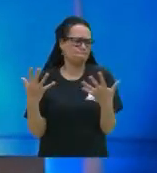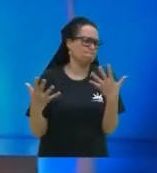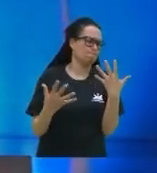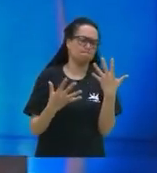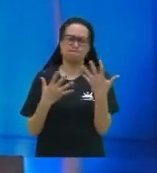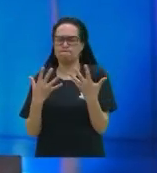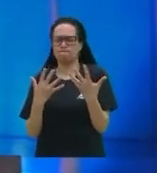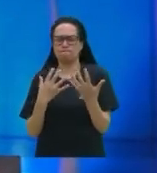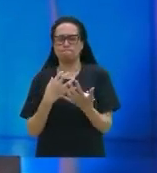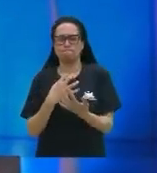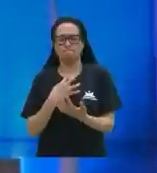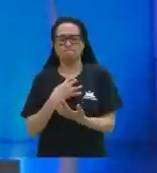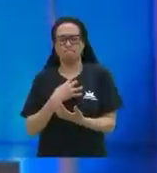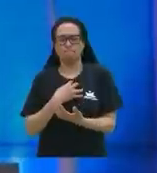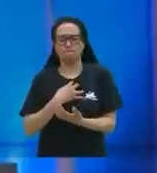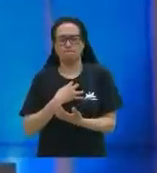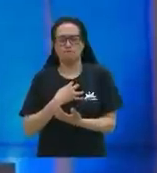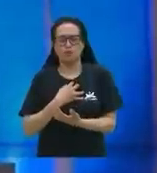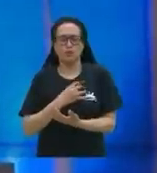se sente amada,